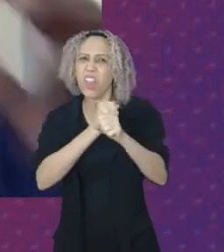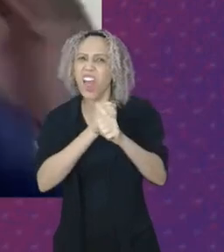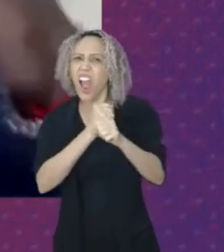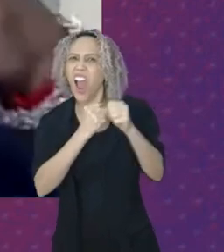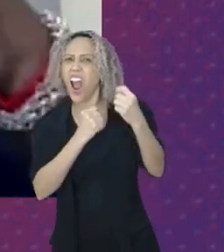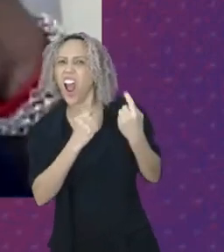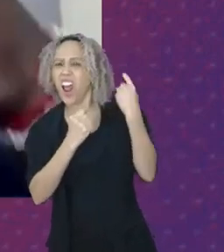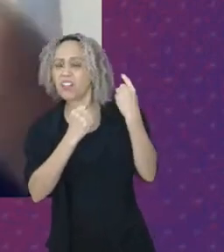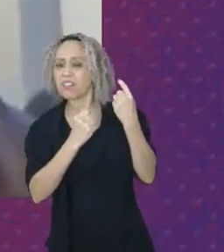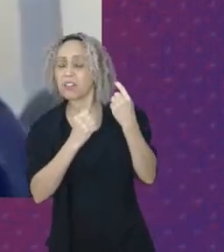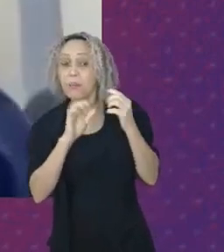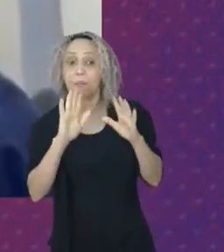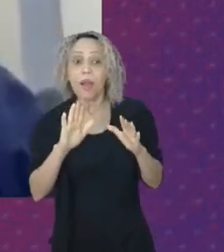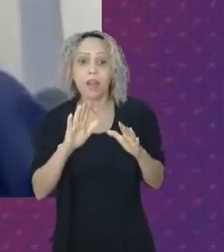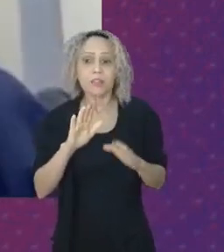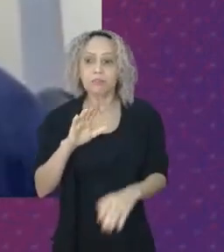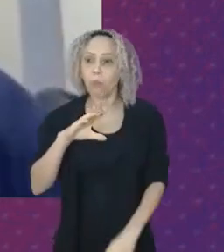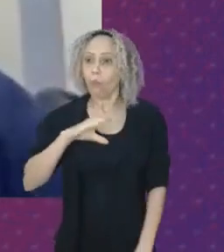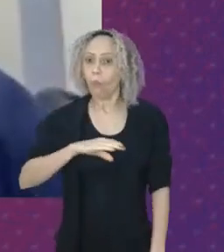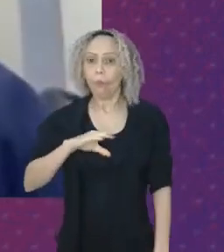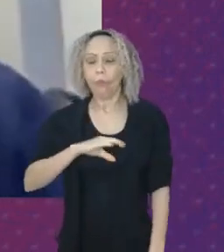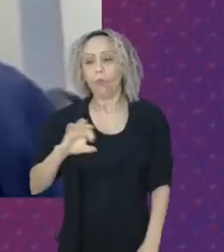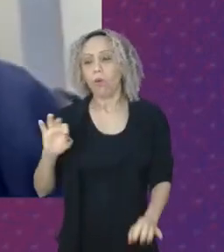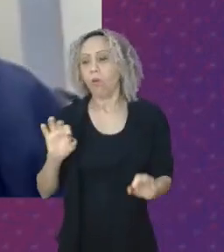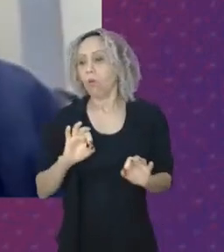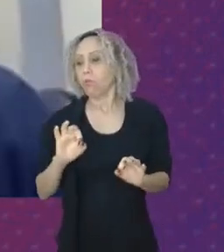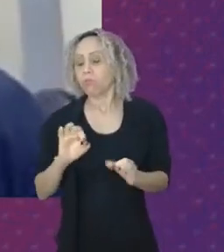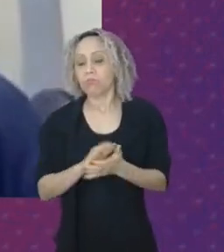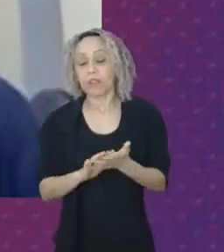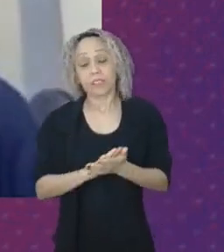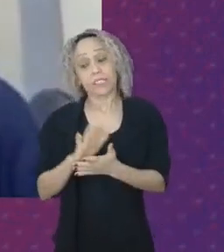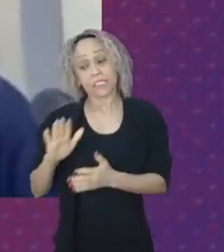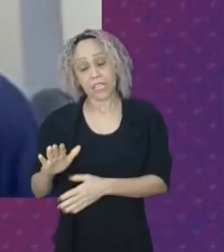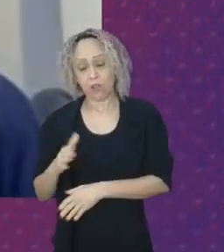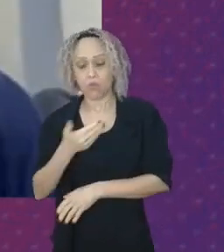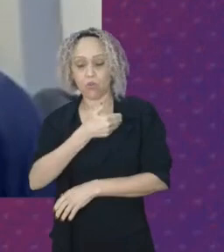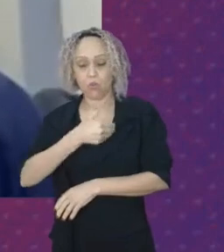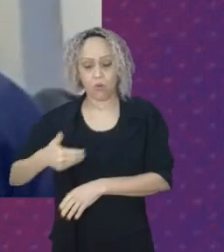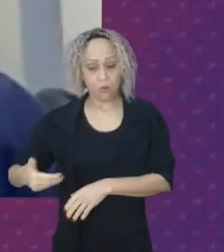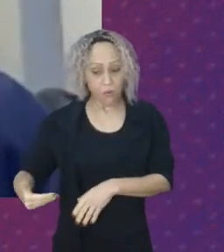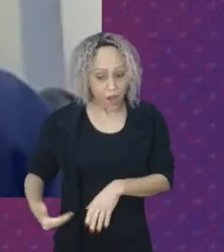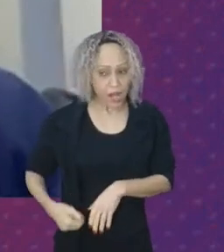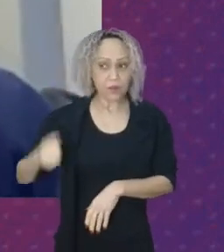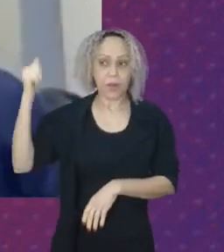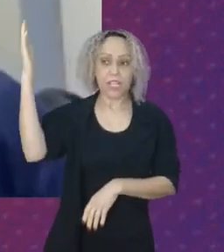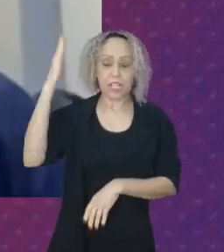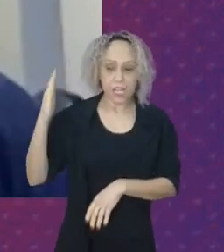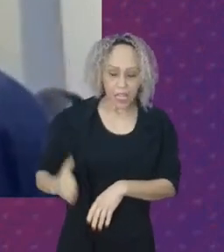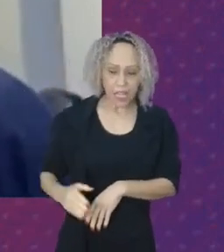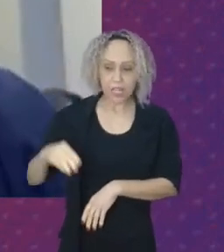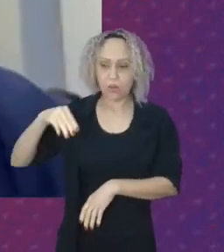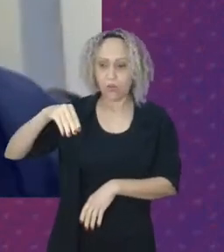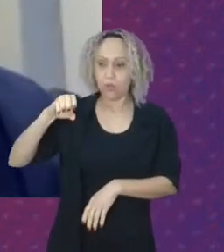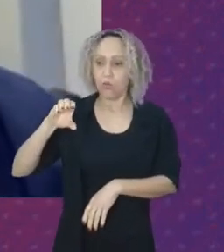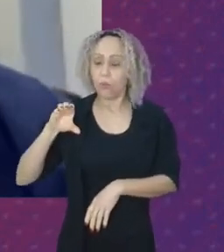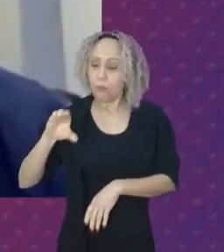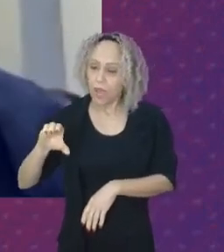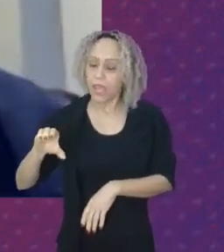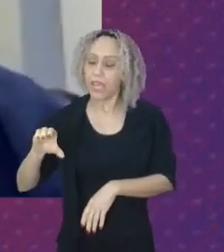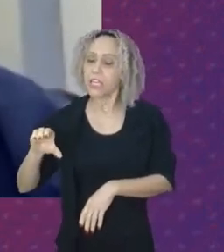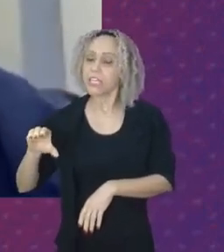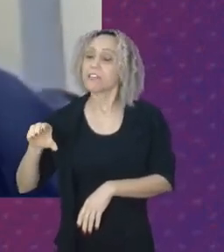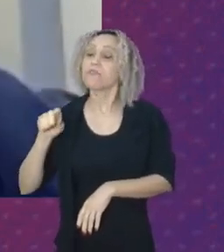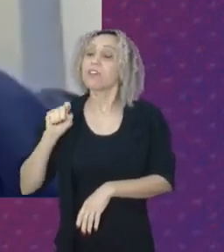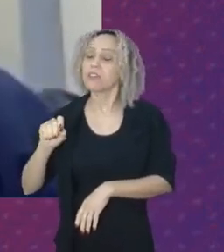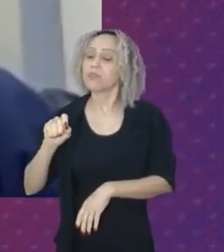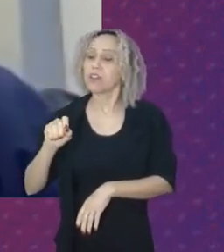portuguesa, e a tradução foi financiada pelo governo brasileiro, pelo Ministério da Educação, por